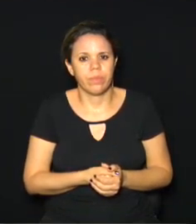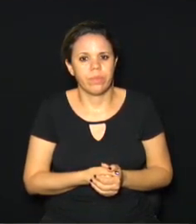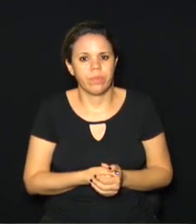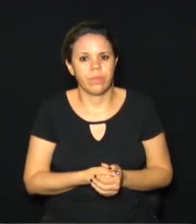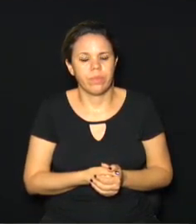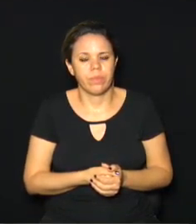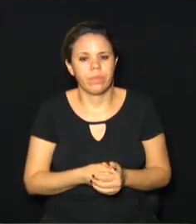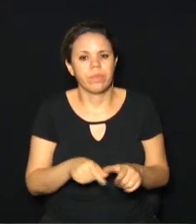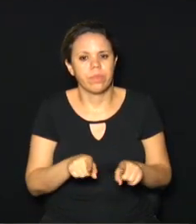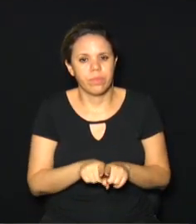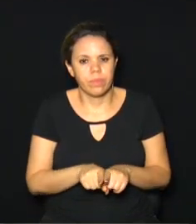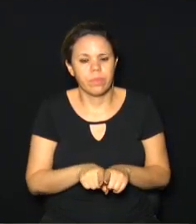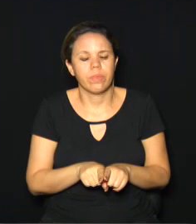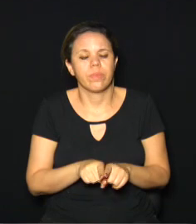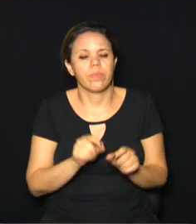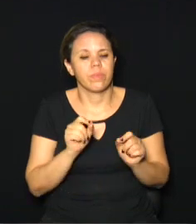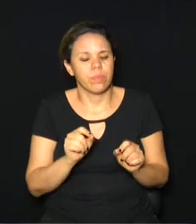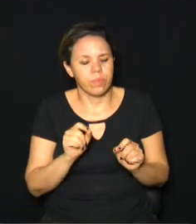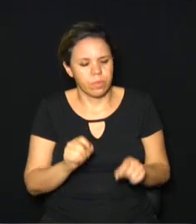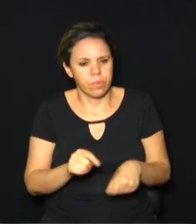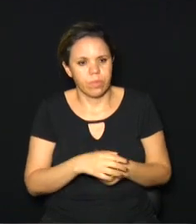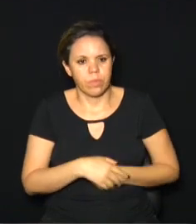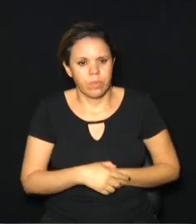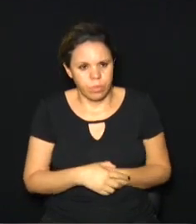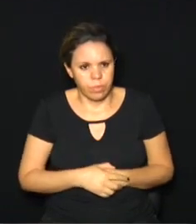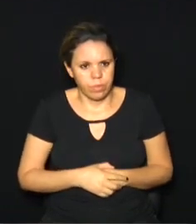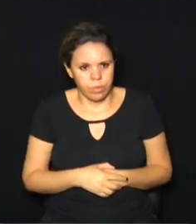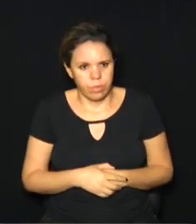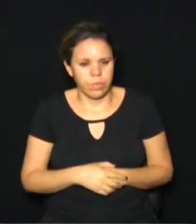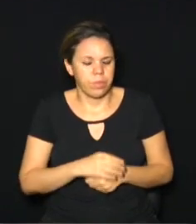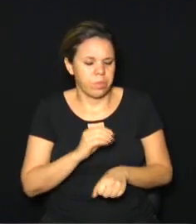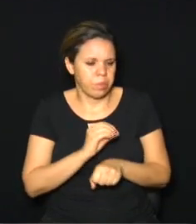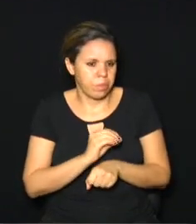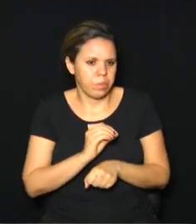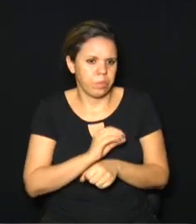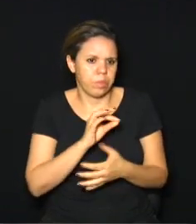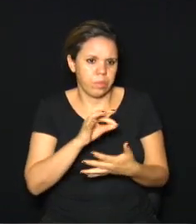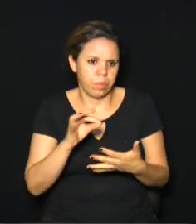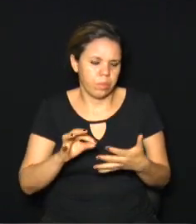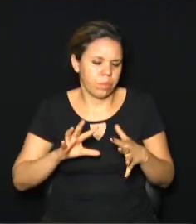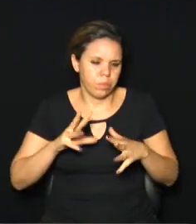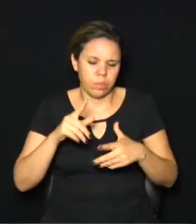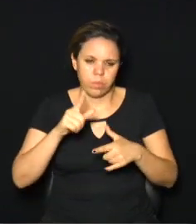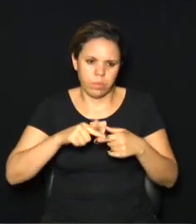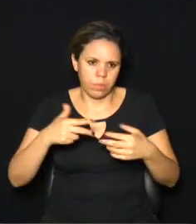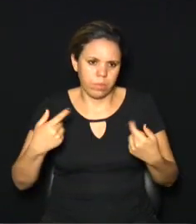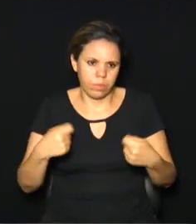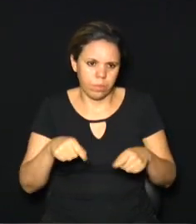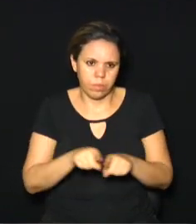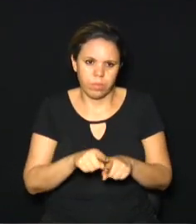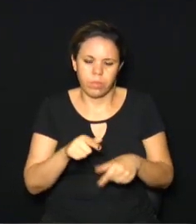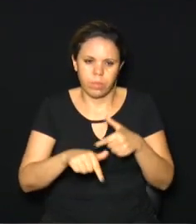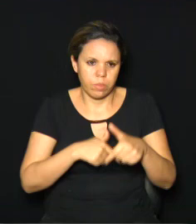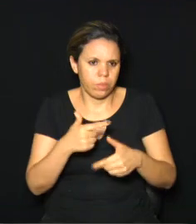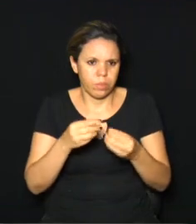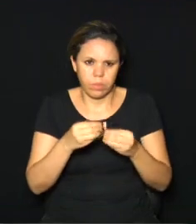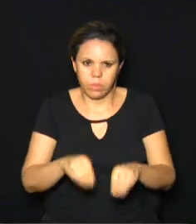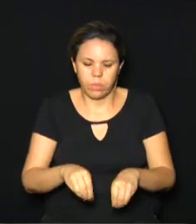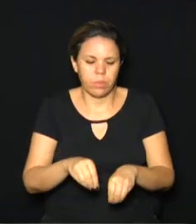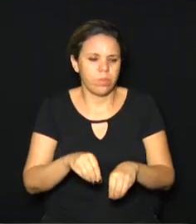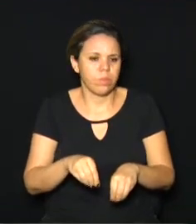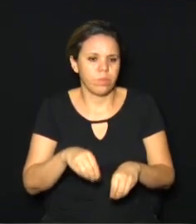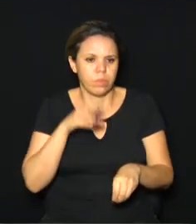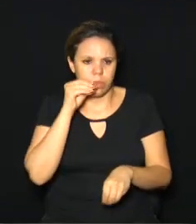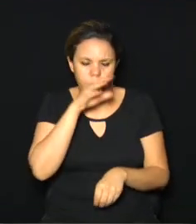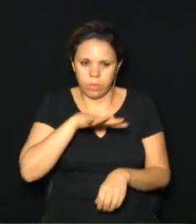à manutenção dos haveres, essas coisas, nós estamos aí trabalhando para que não haja prejuízo para os